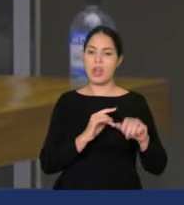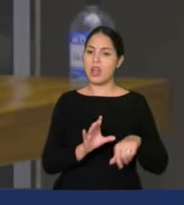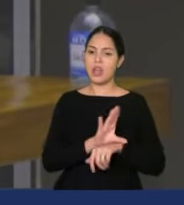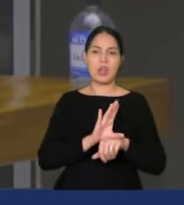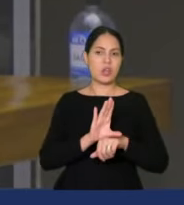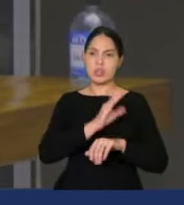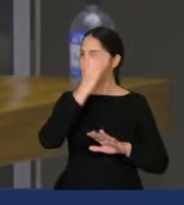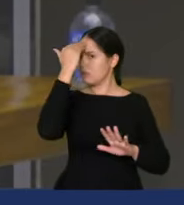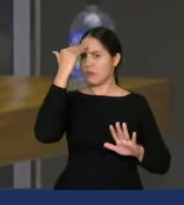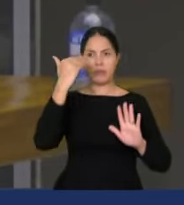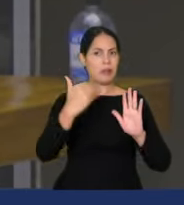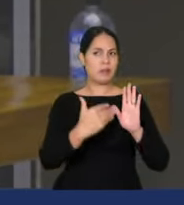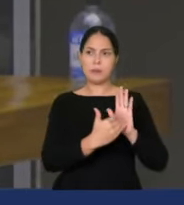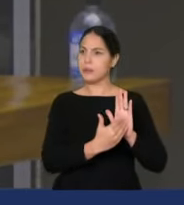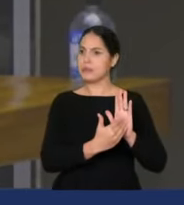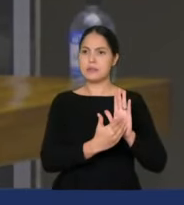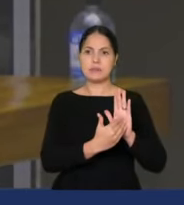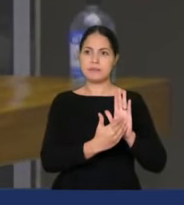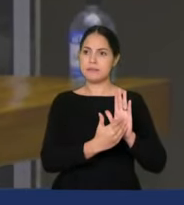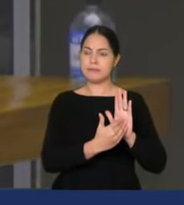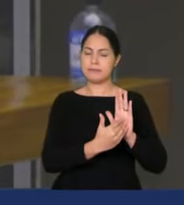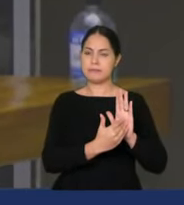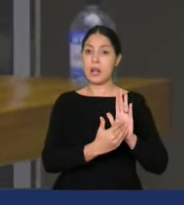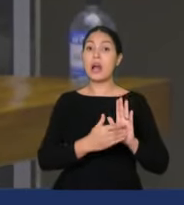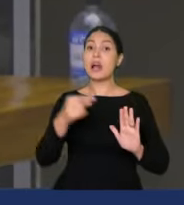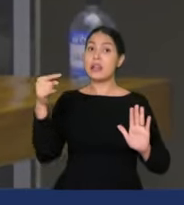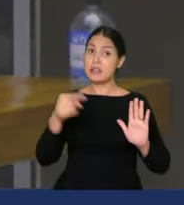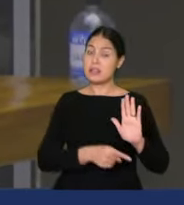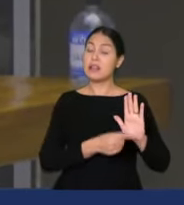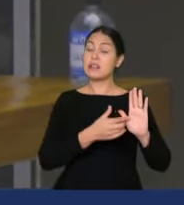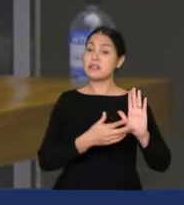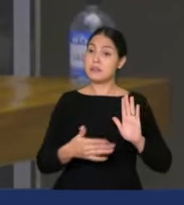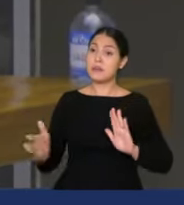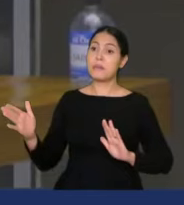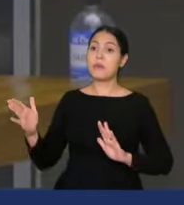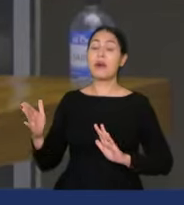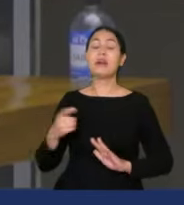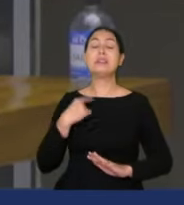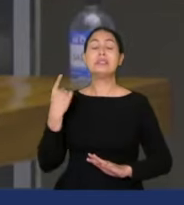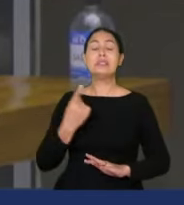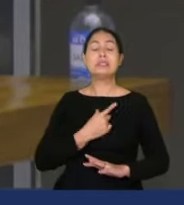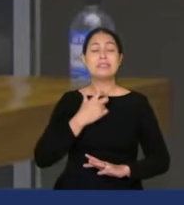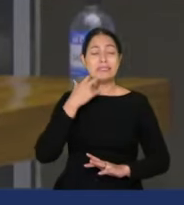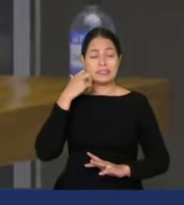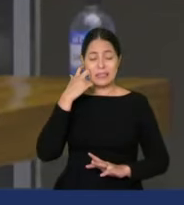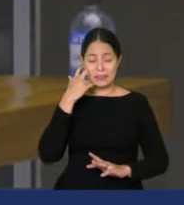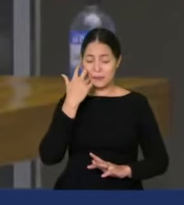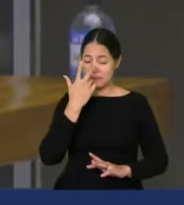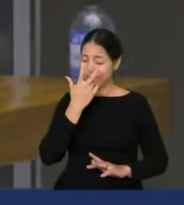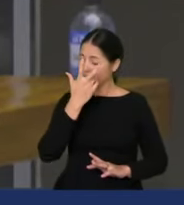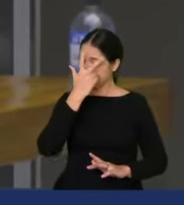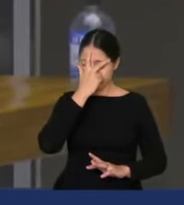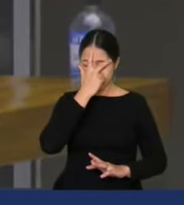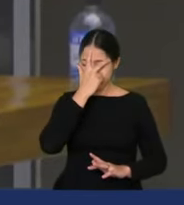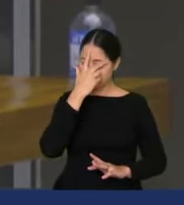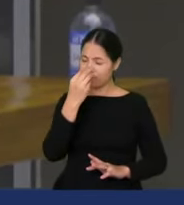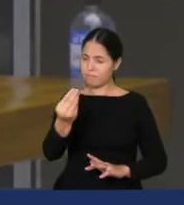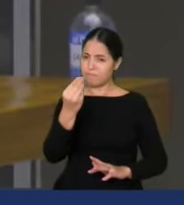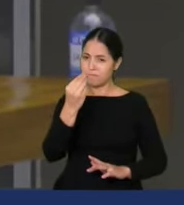inconstitucionalidades estão aí nesse processo, que vergonhosamente partiu de uma medida